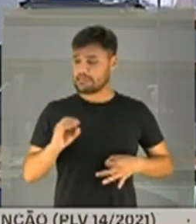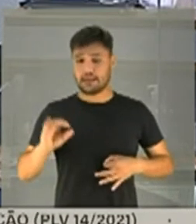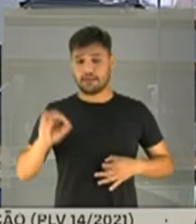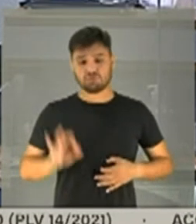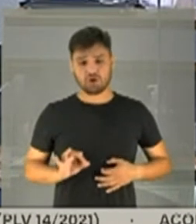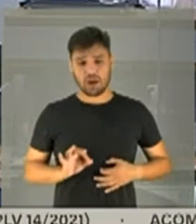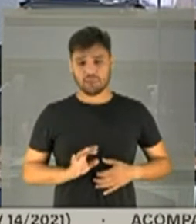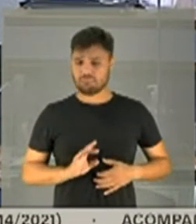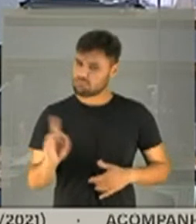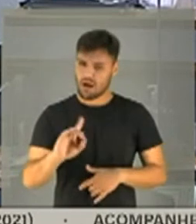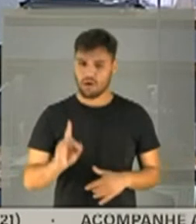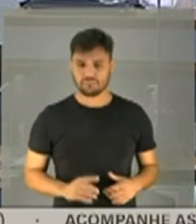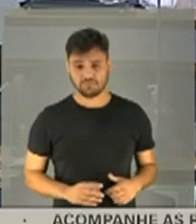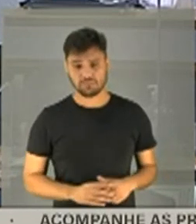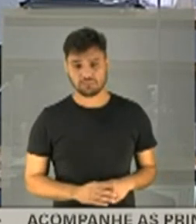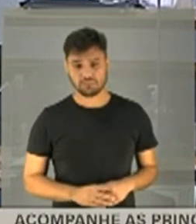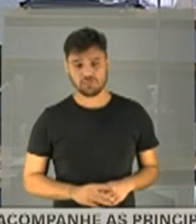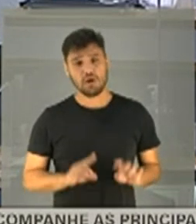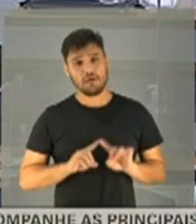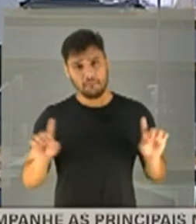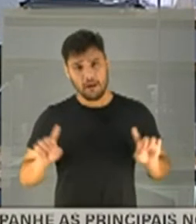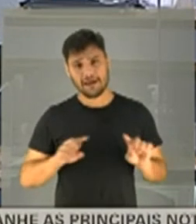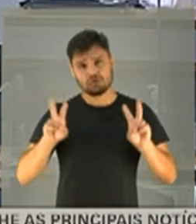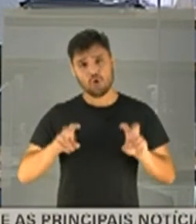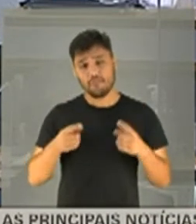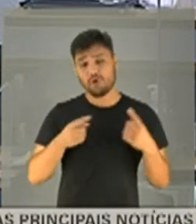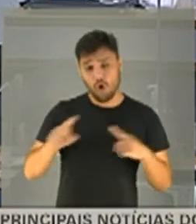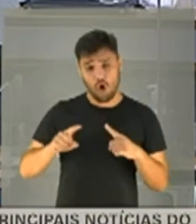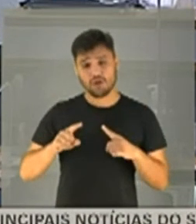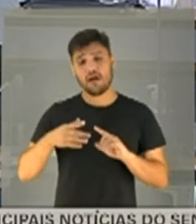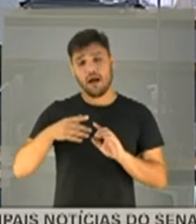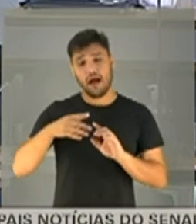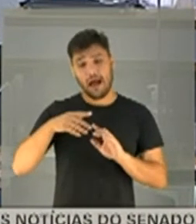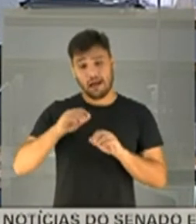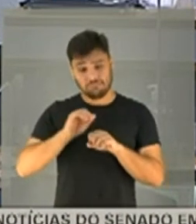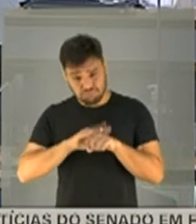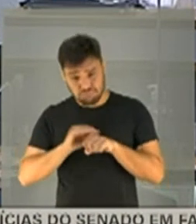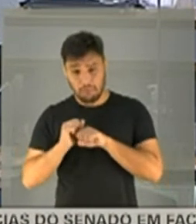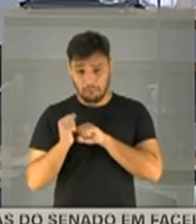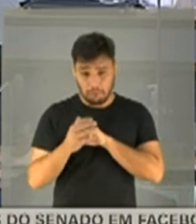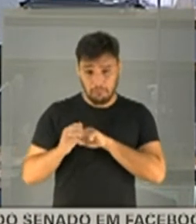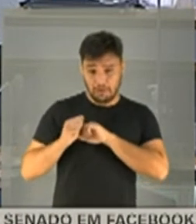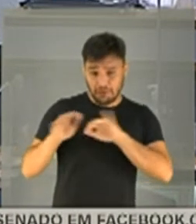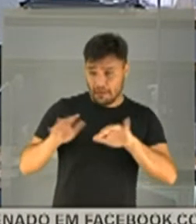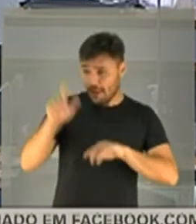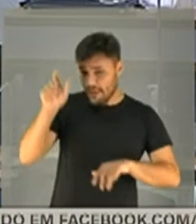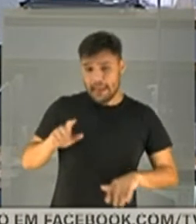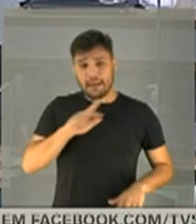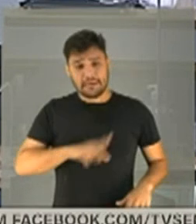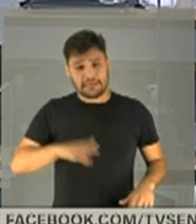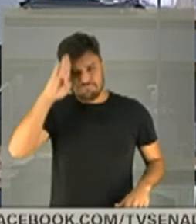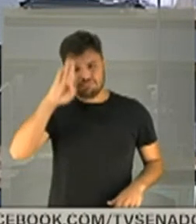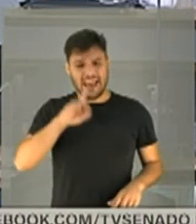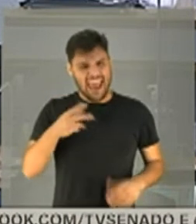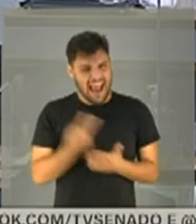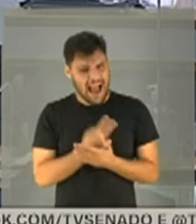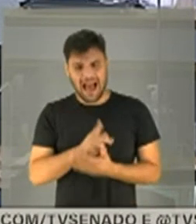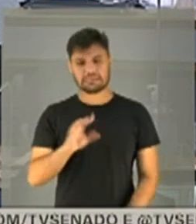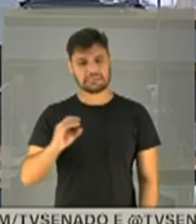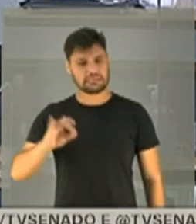Ninguém está certo 100% das vezes. Mas, em relação ao enfrentamento da pandemia, o presidente da República consegue estar errado em 100% das vezes. E